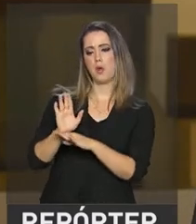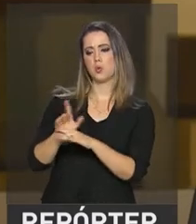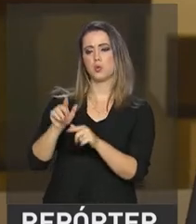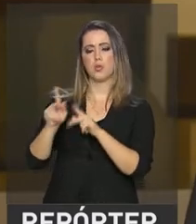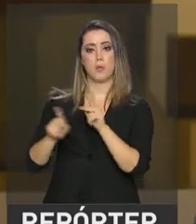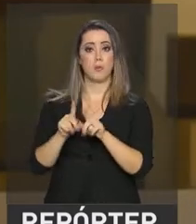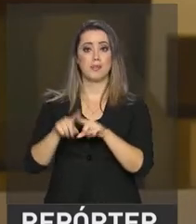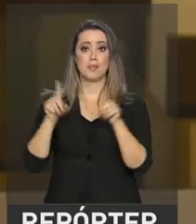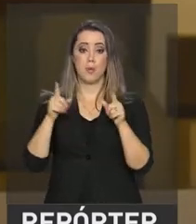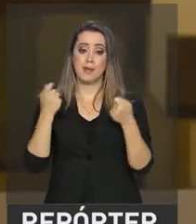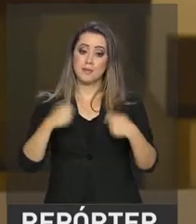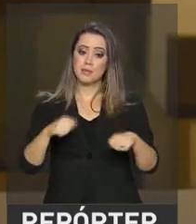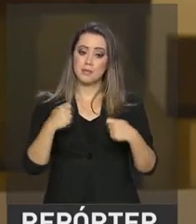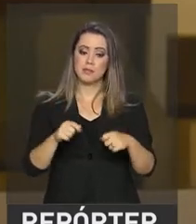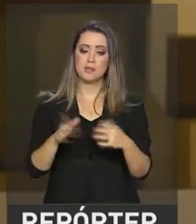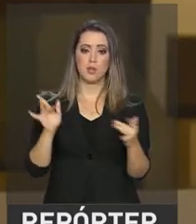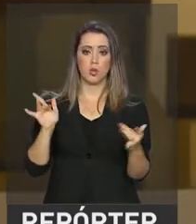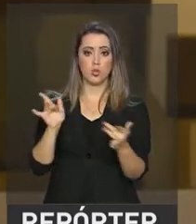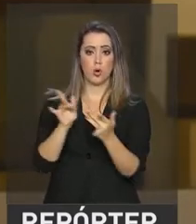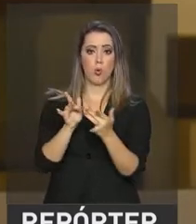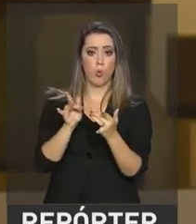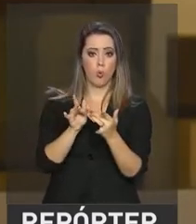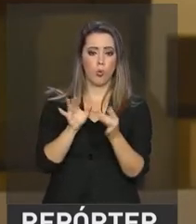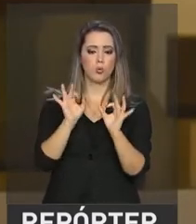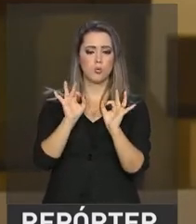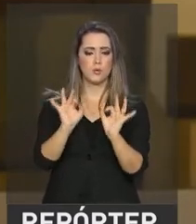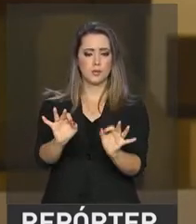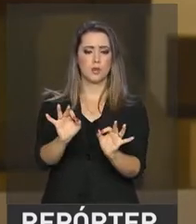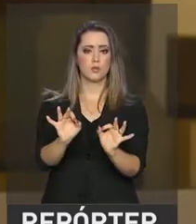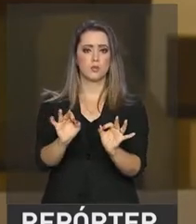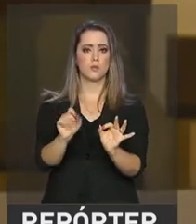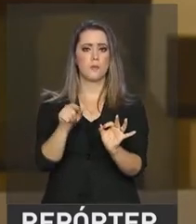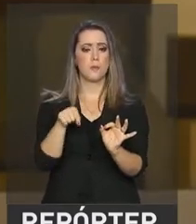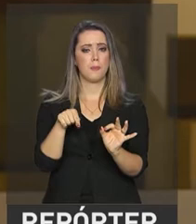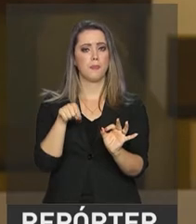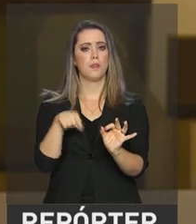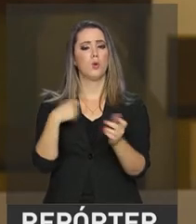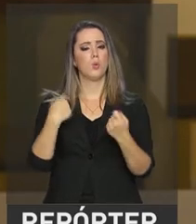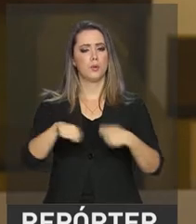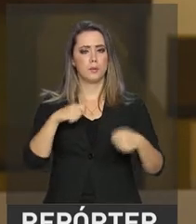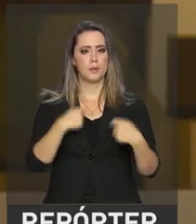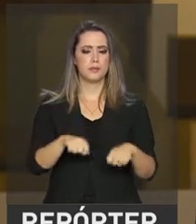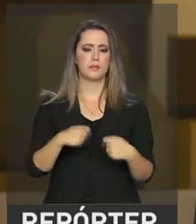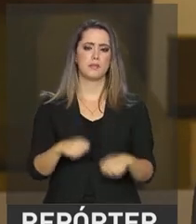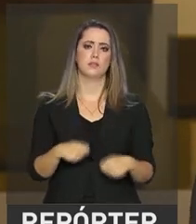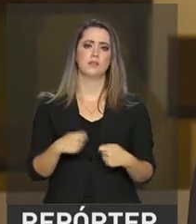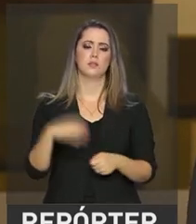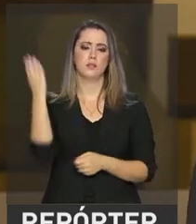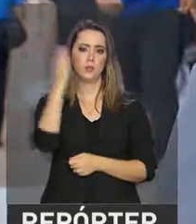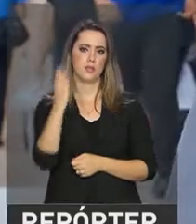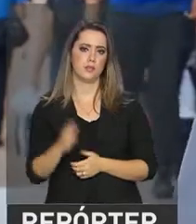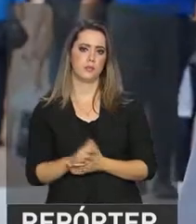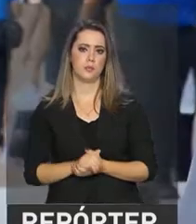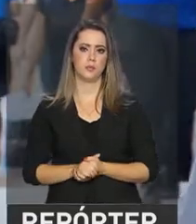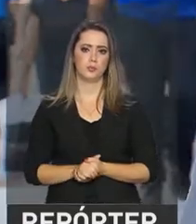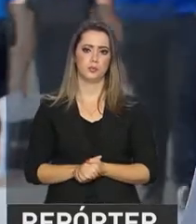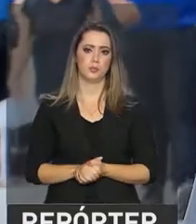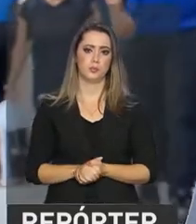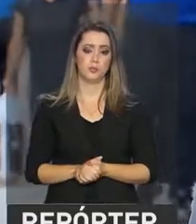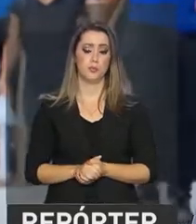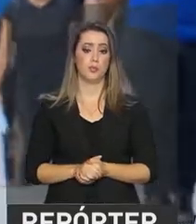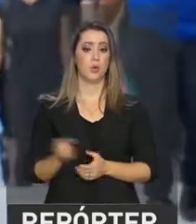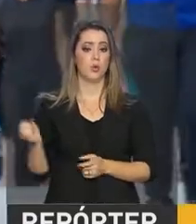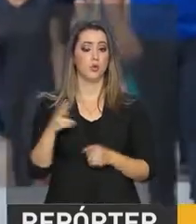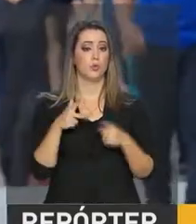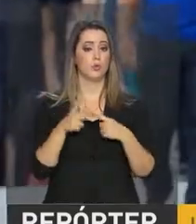aquilo que é compatível que é de acordo que está de acordo com as necessidades do país anunciar um novo corte